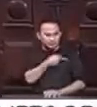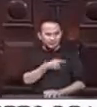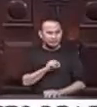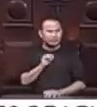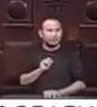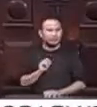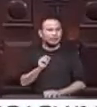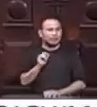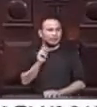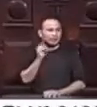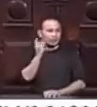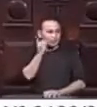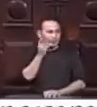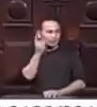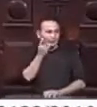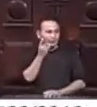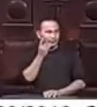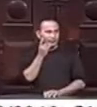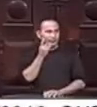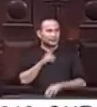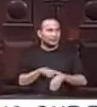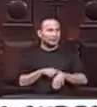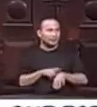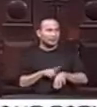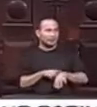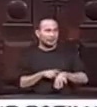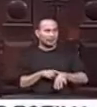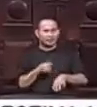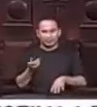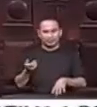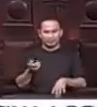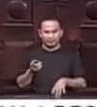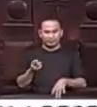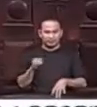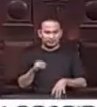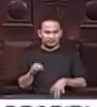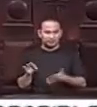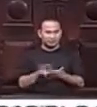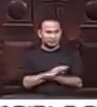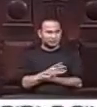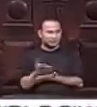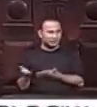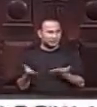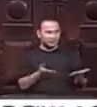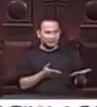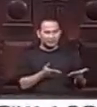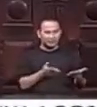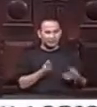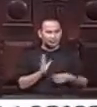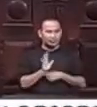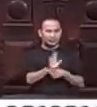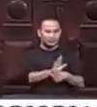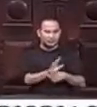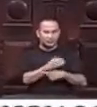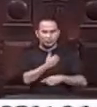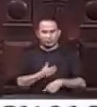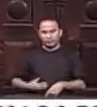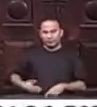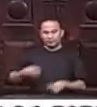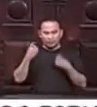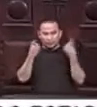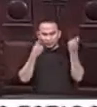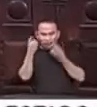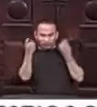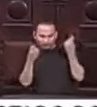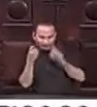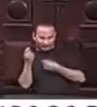que tem deputado da base que fica assim para a presidência. Olha o tempo. Olha, se inscreve e vem defender o governo. Não fica preocupado com o tempo da